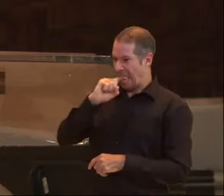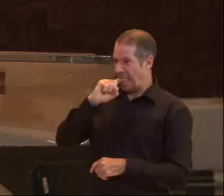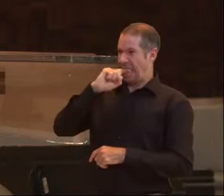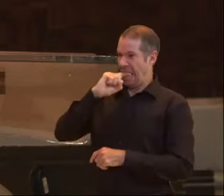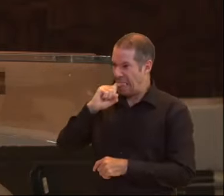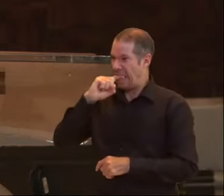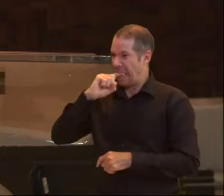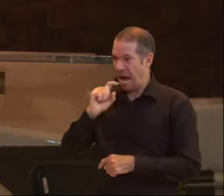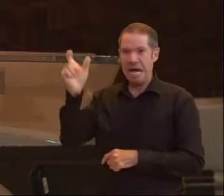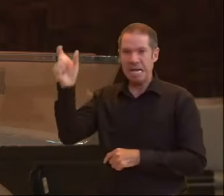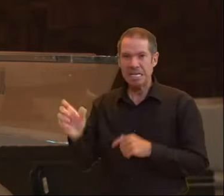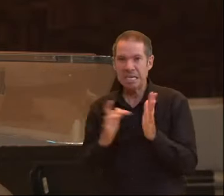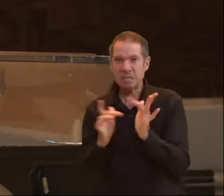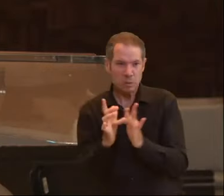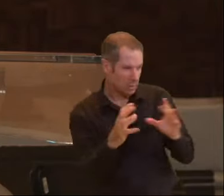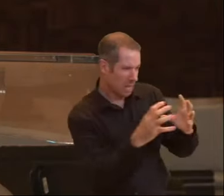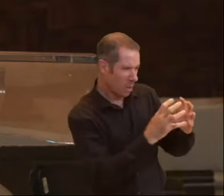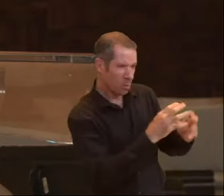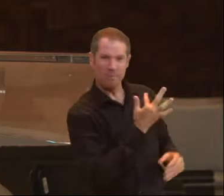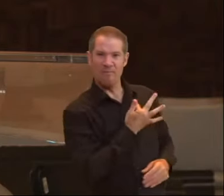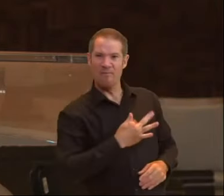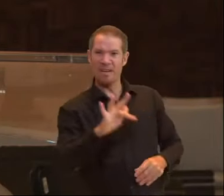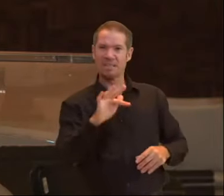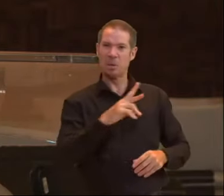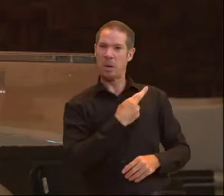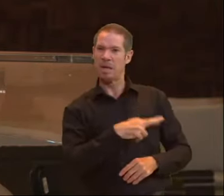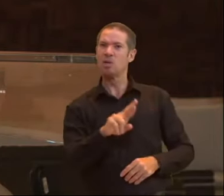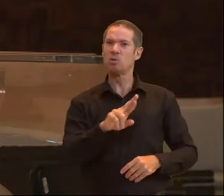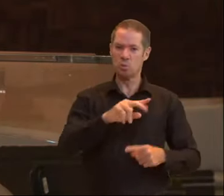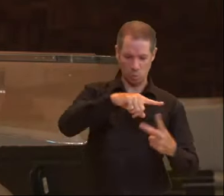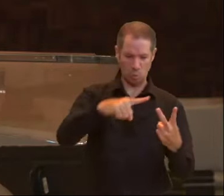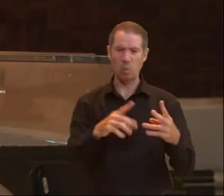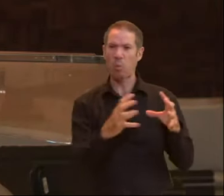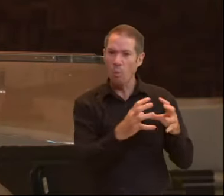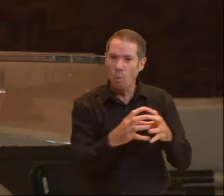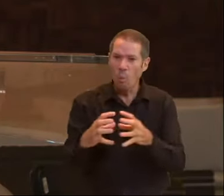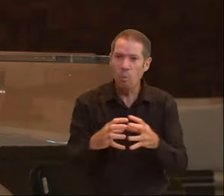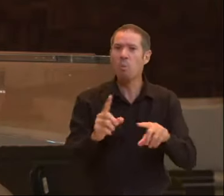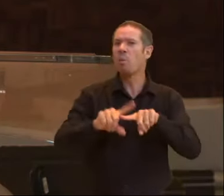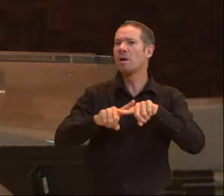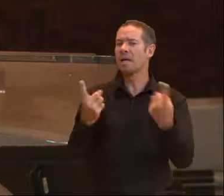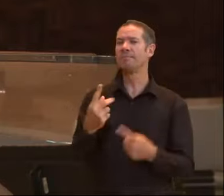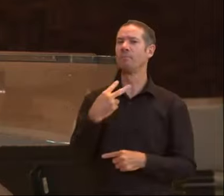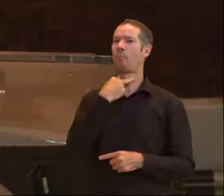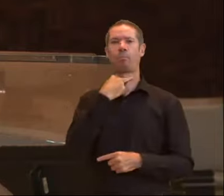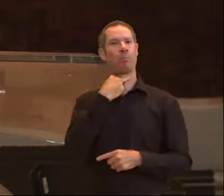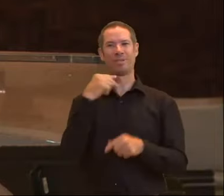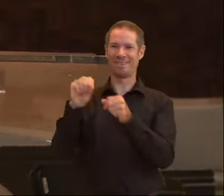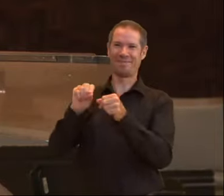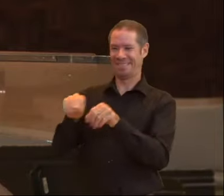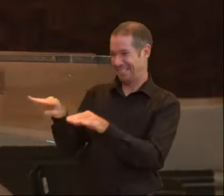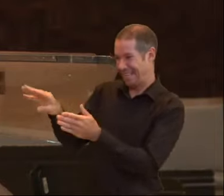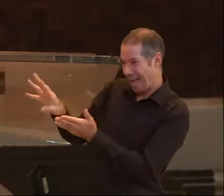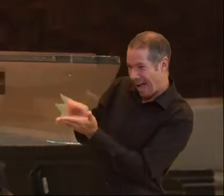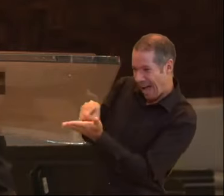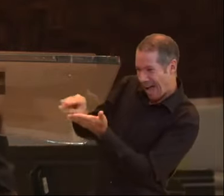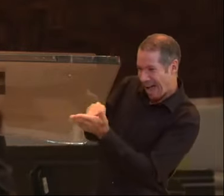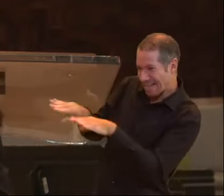Jesus. Eles morriam de inveja de Jesus, sabe por quê? Porque eles não podiam fazer o que Jesus